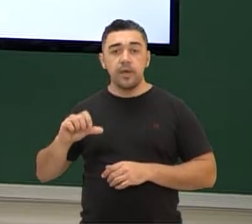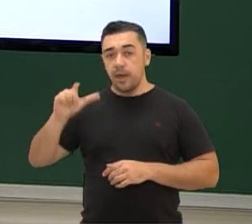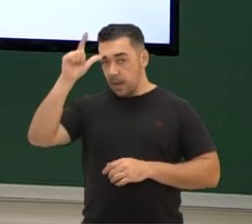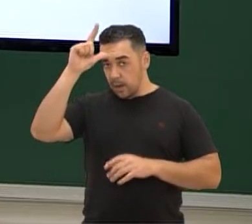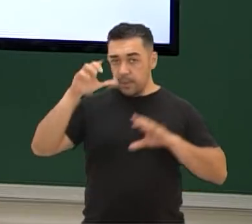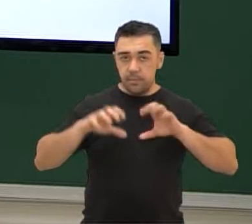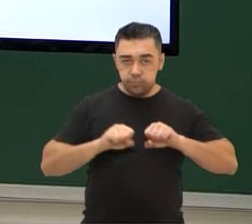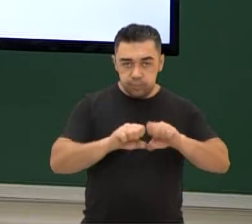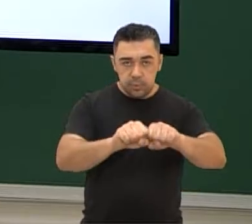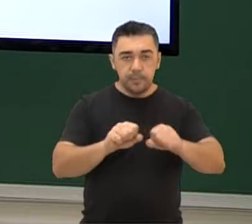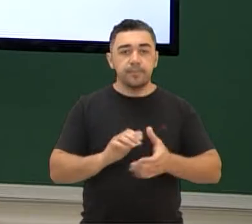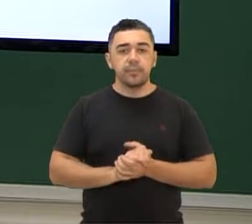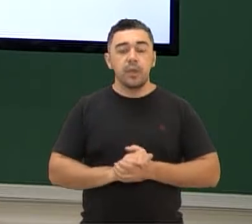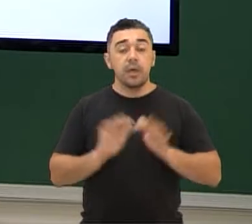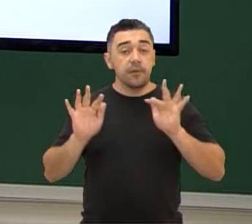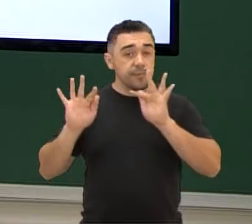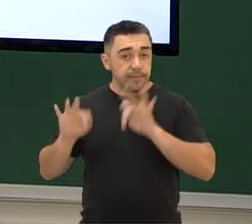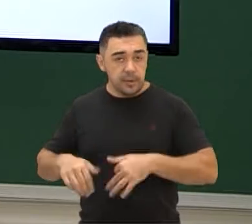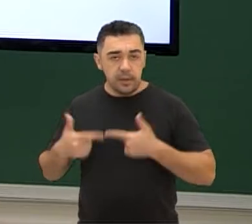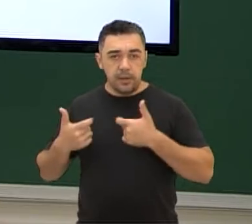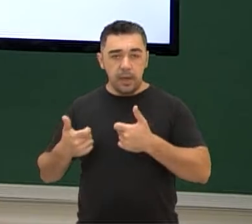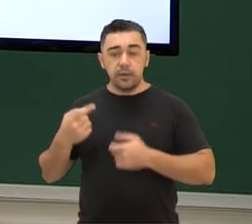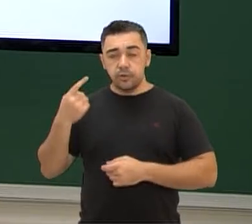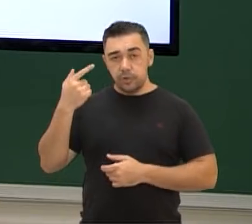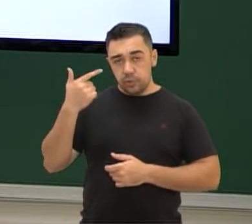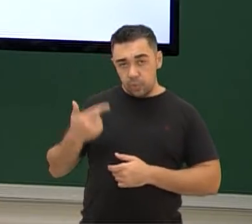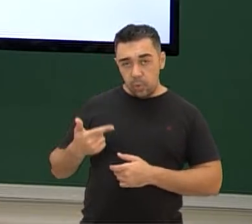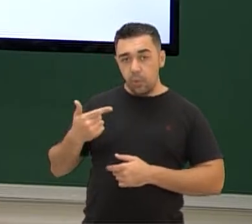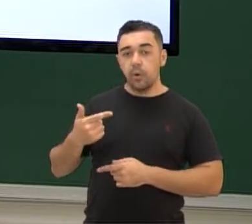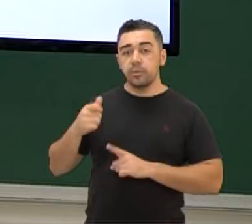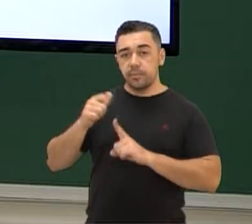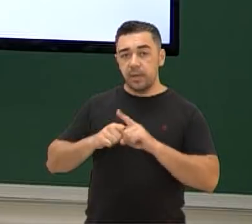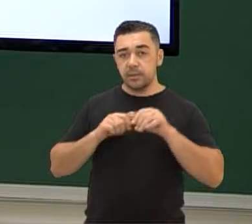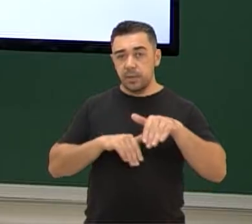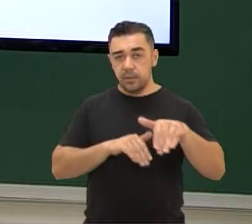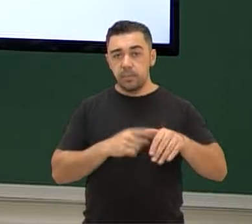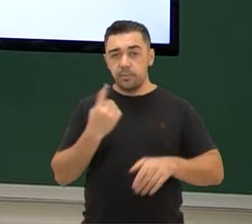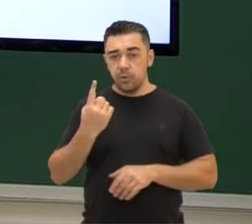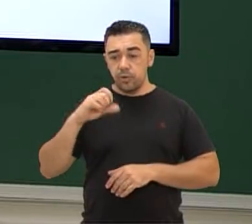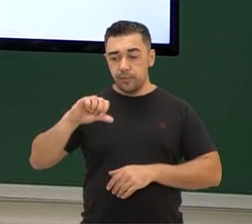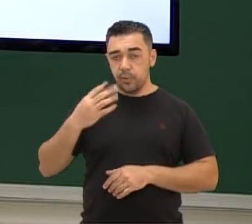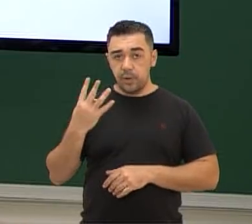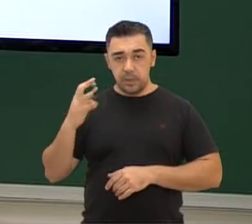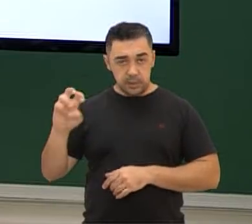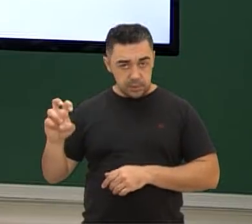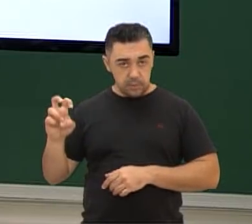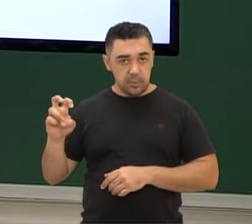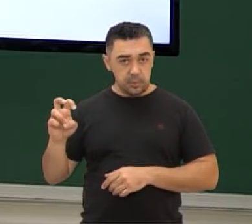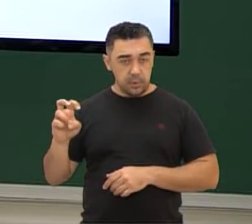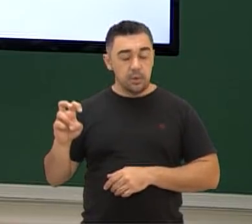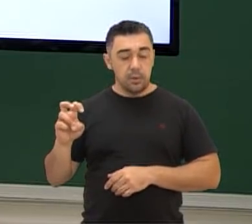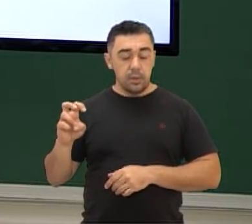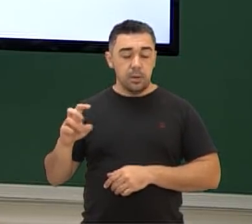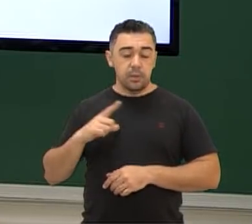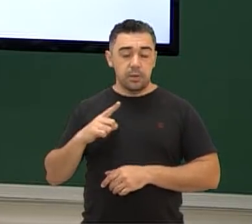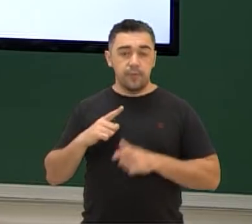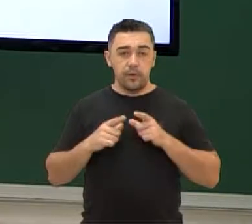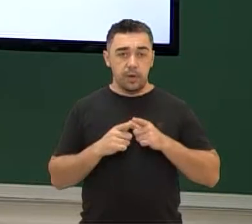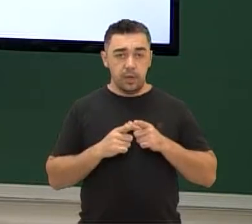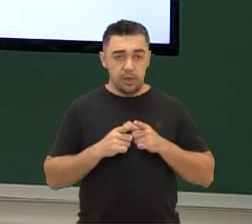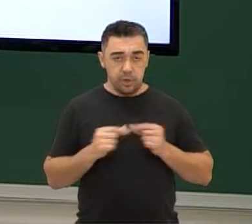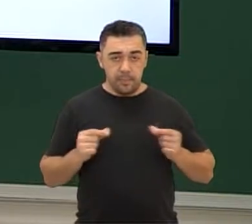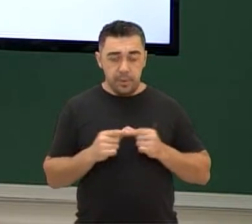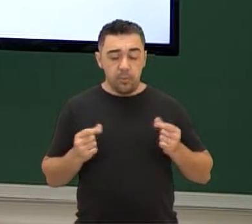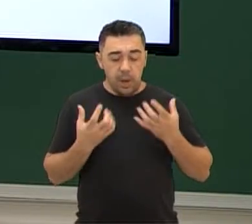terminou oficialmente no dia 2 de setembro de 45, quando o Japão assinou a sua rendição incondicional,